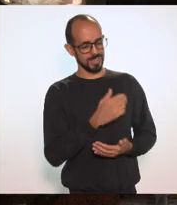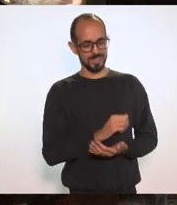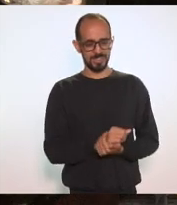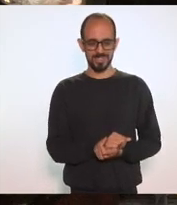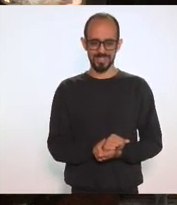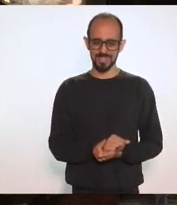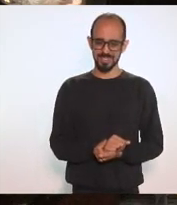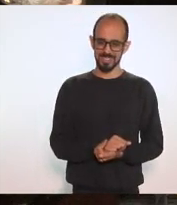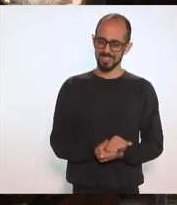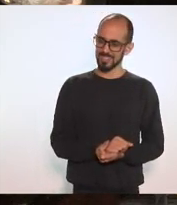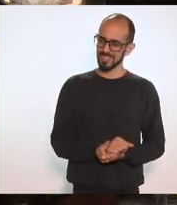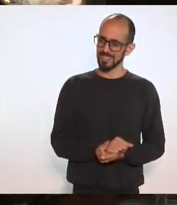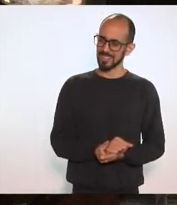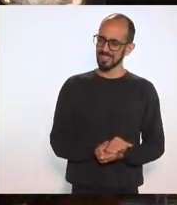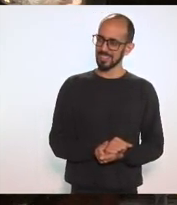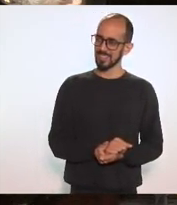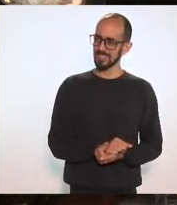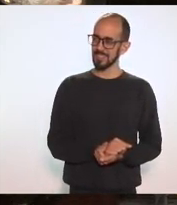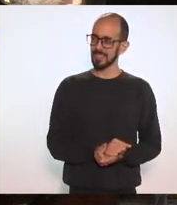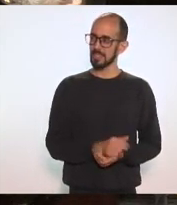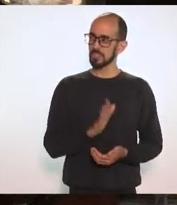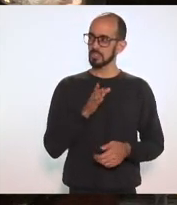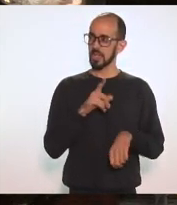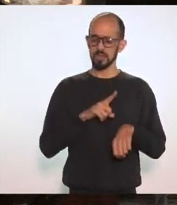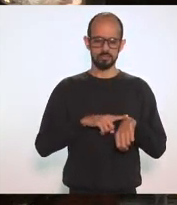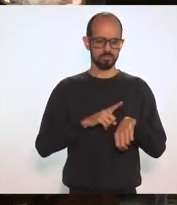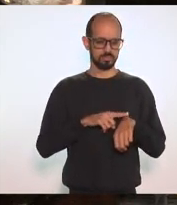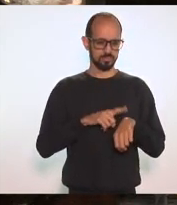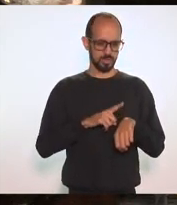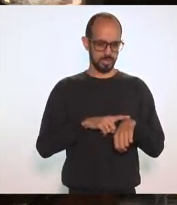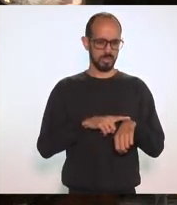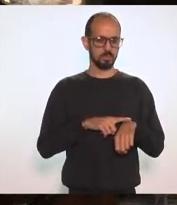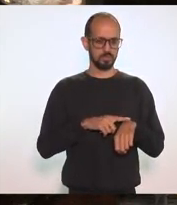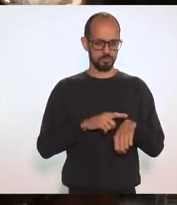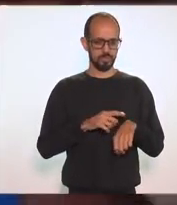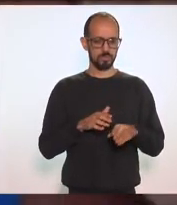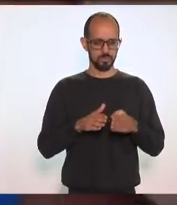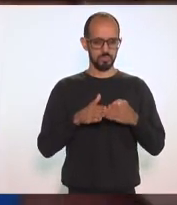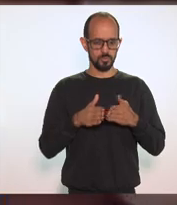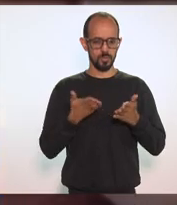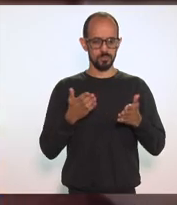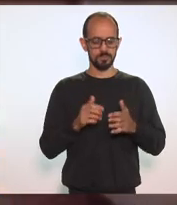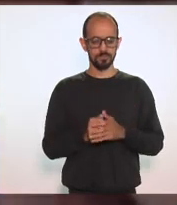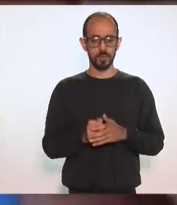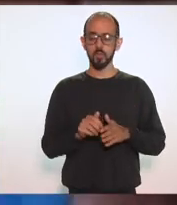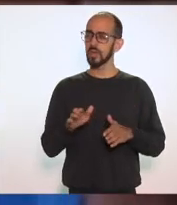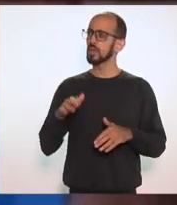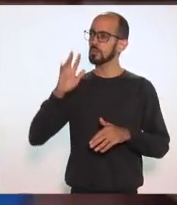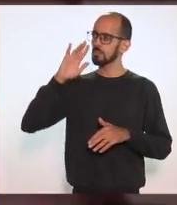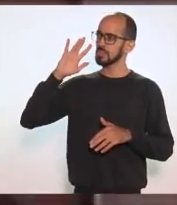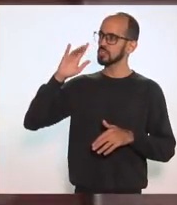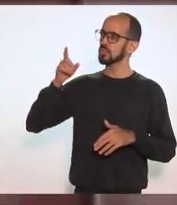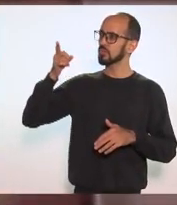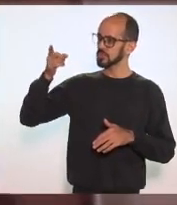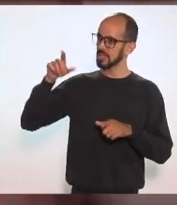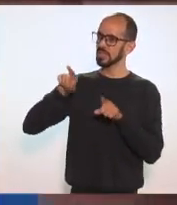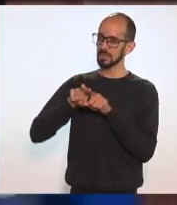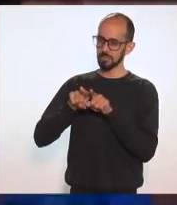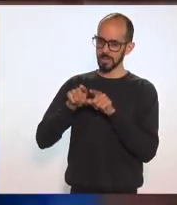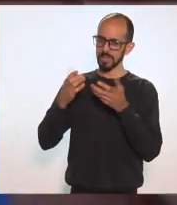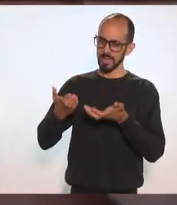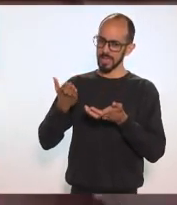já estouramos aí o nosso tempo. Não, serei breve, querida, serei breve, porque eu imagino que você também esteja querendo